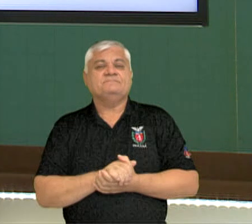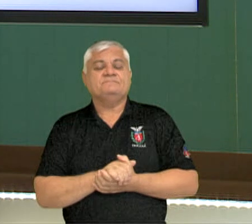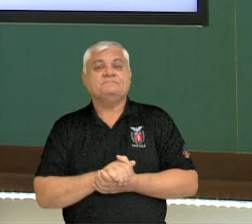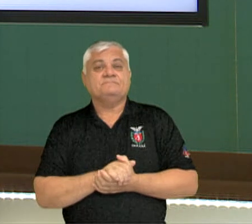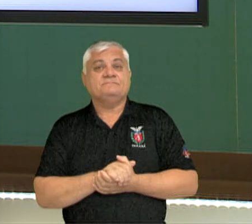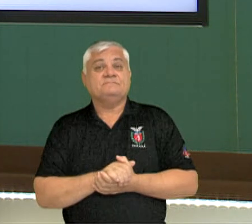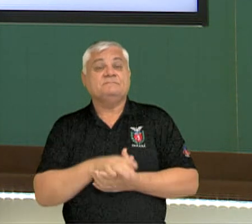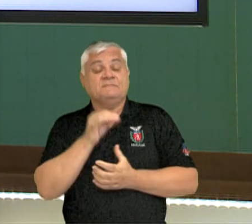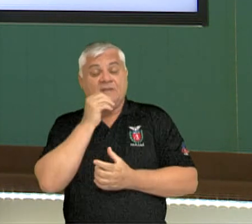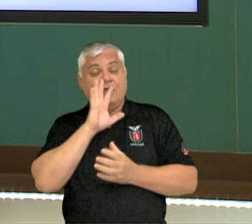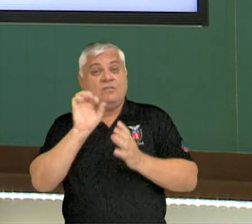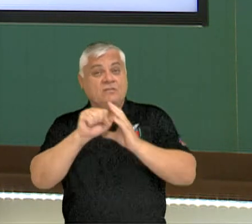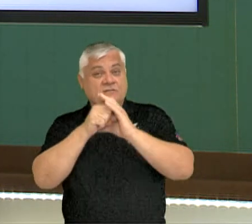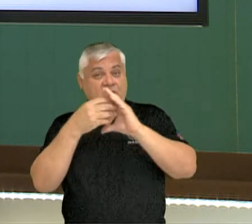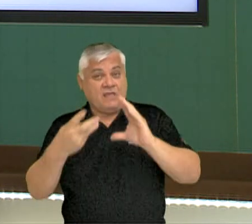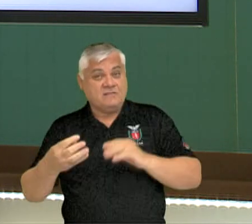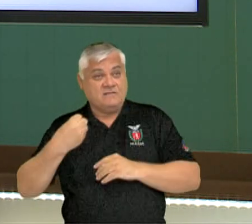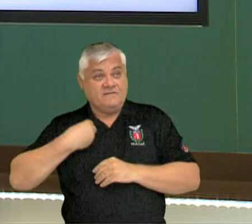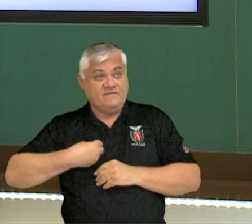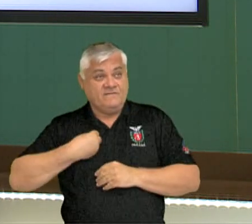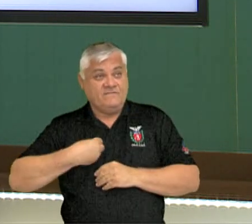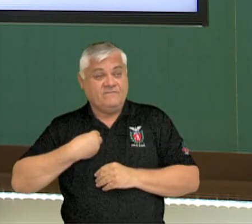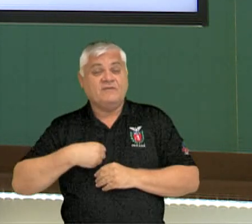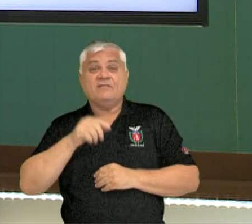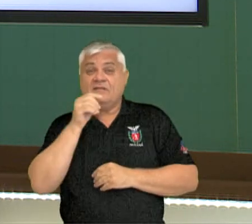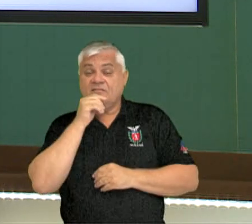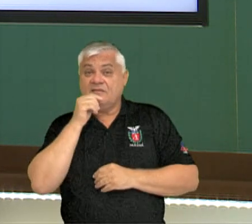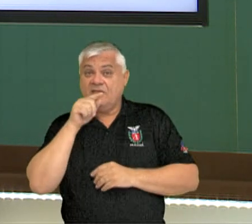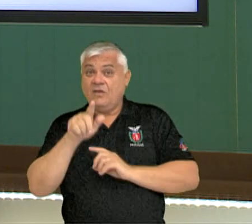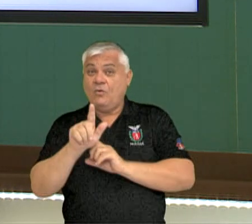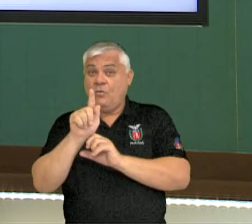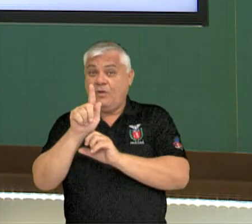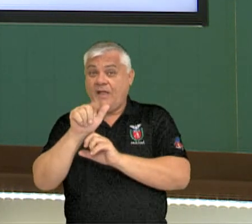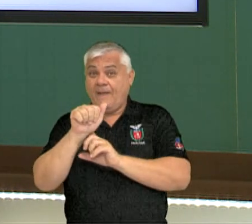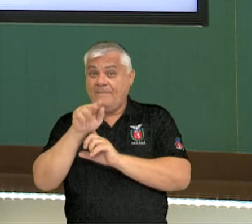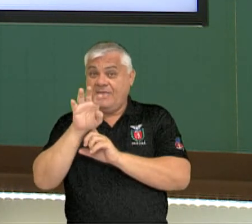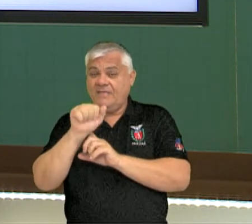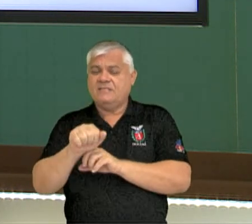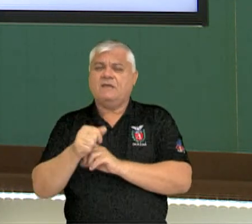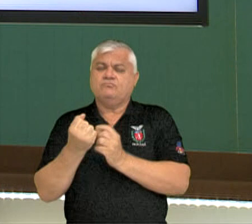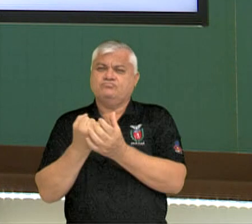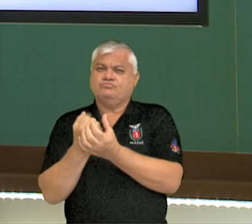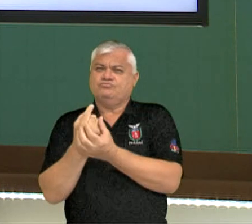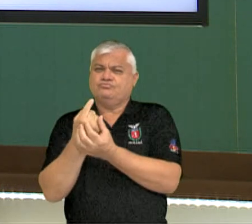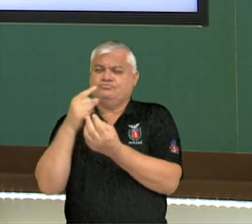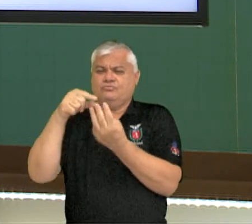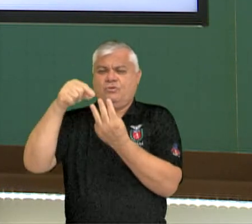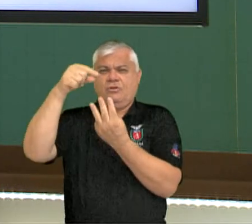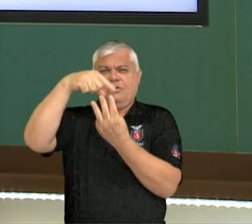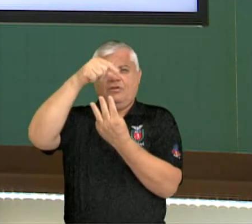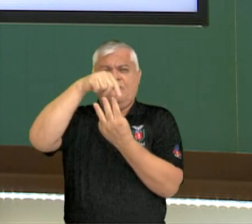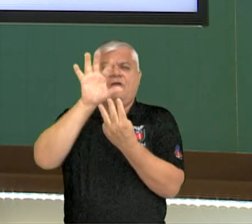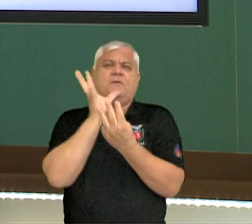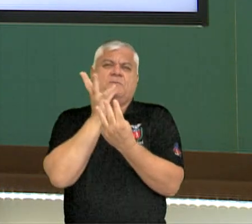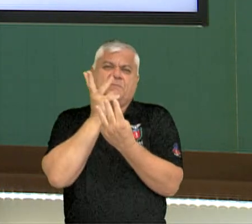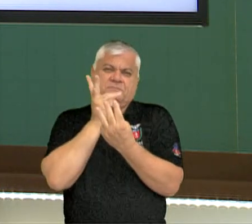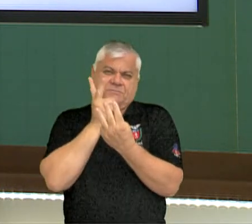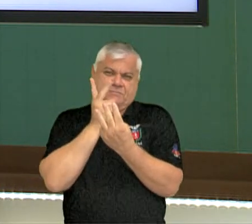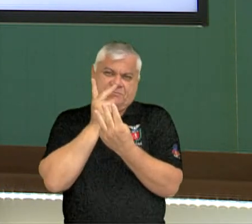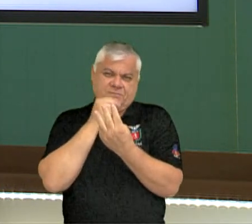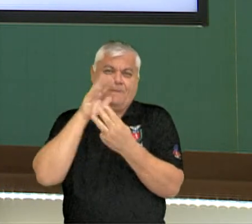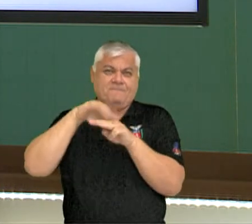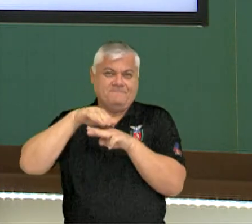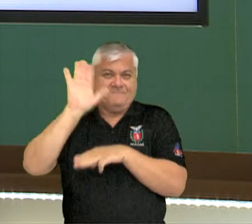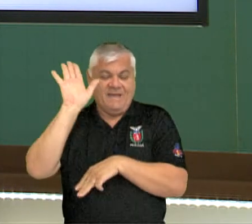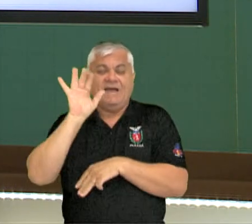Dentro ainda das características de vida, a gente sabe que o gametófito é a geração mais duradoura, que o esporófito só surge